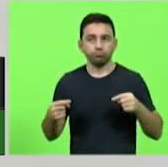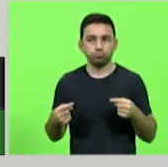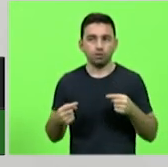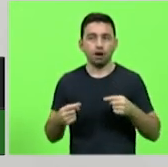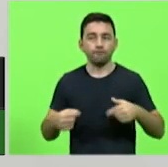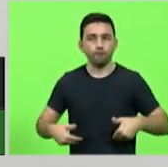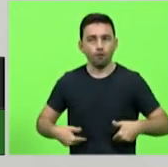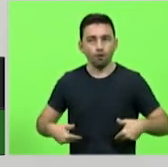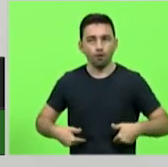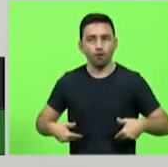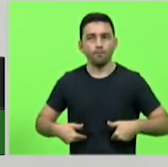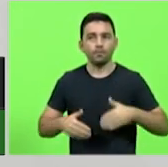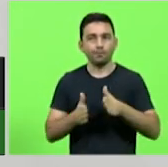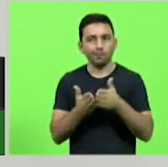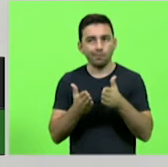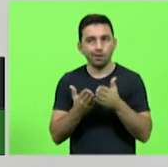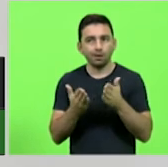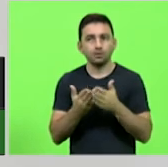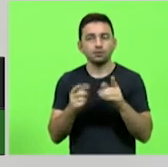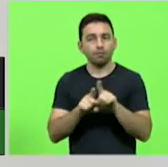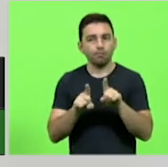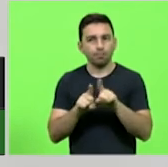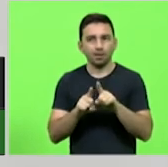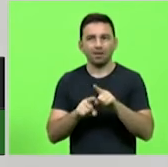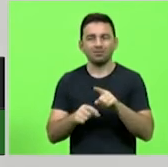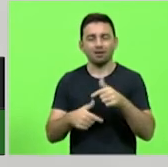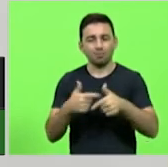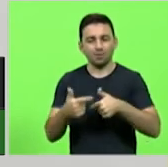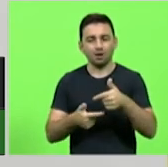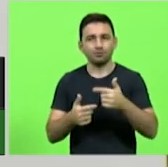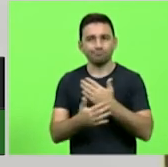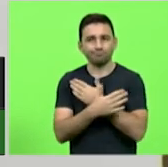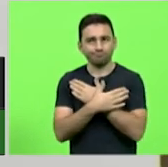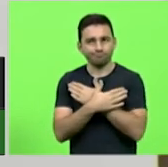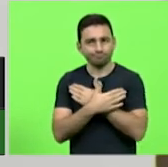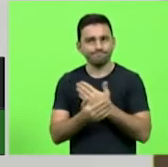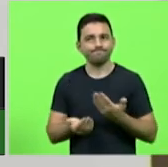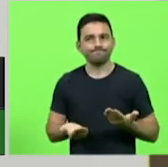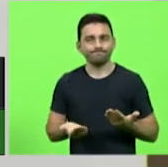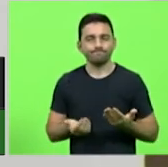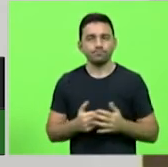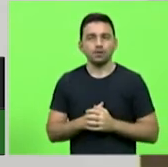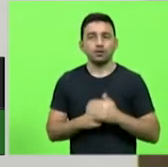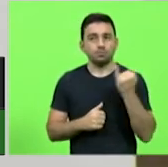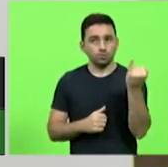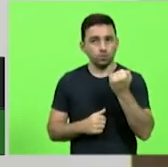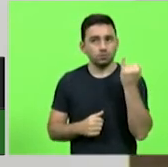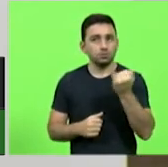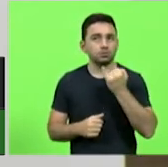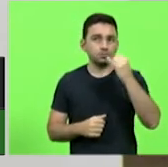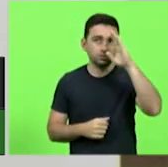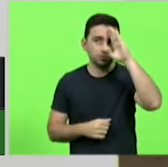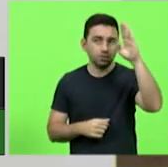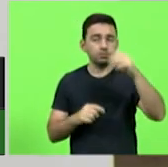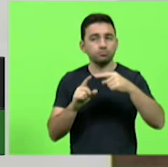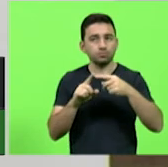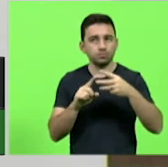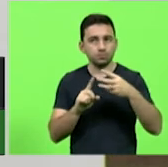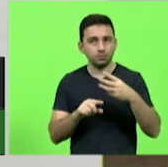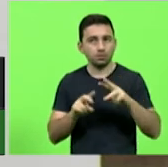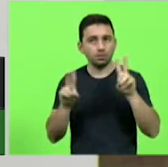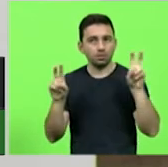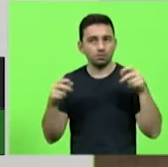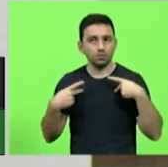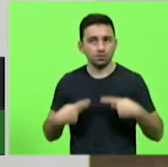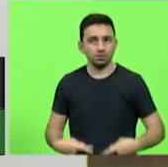fome, à pobreza e também ao desemprego. É extremamente importante priorizar essas questões humanitárias